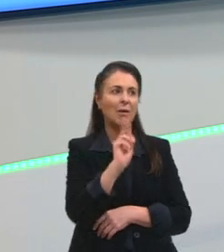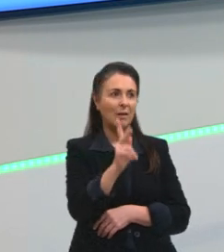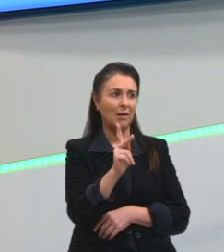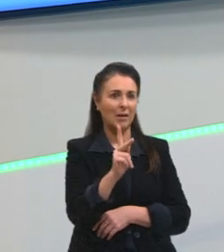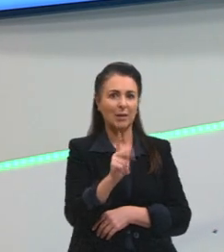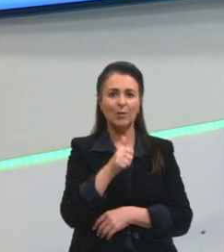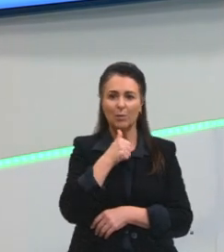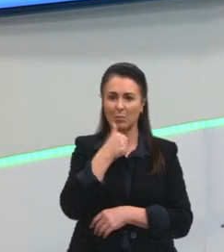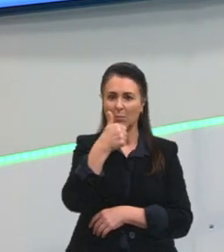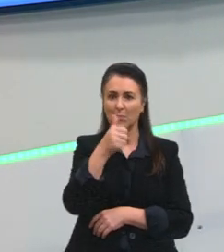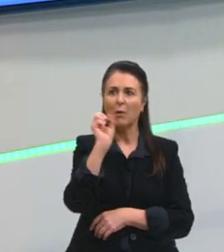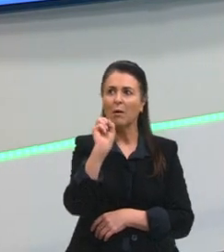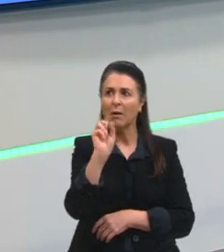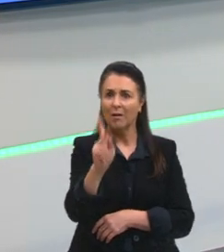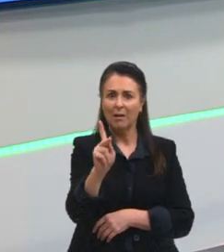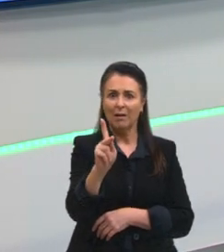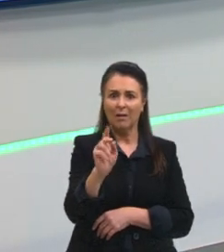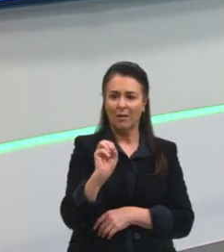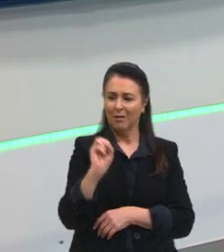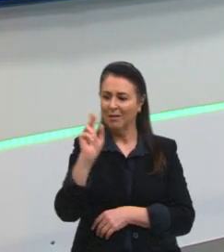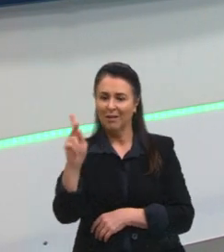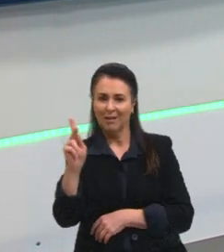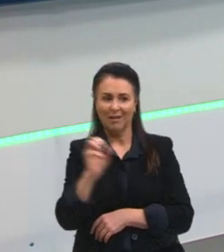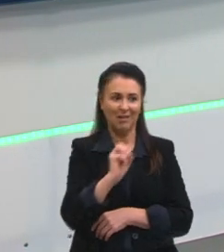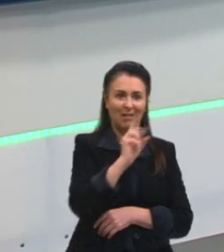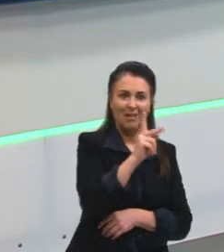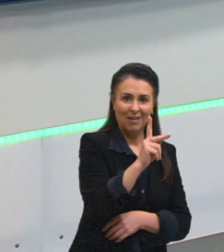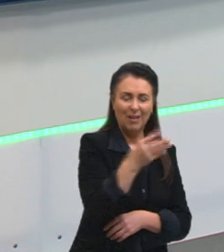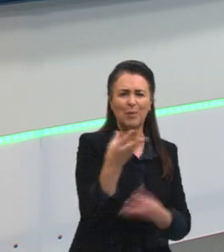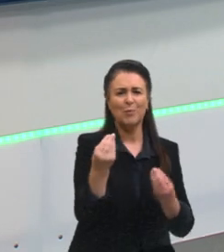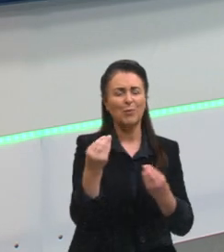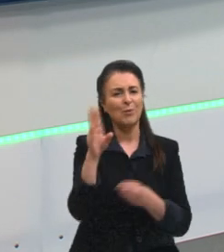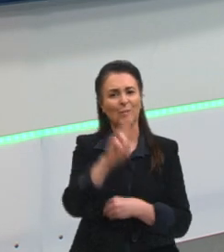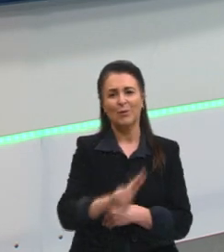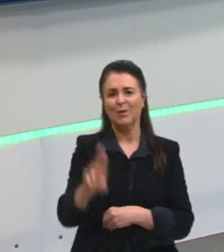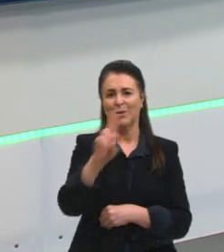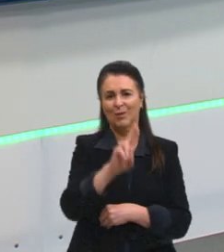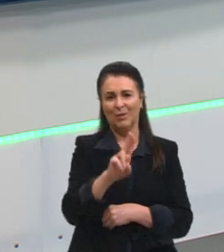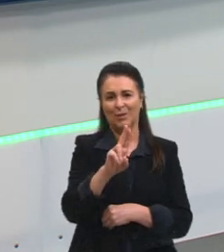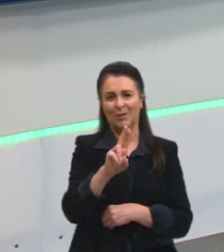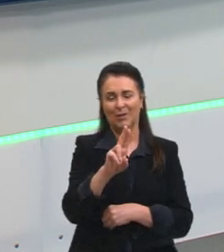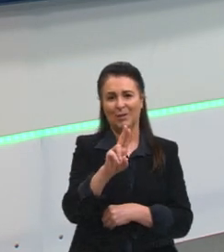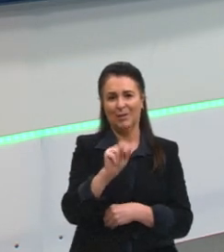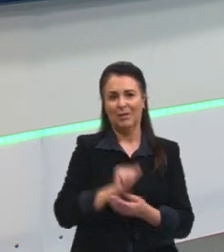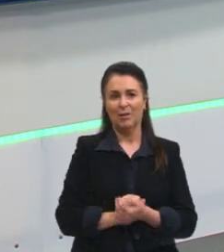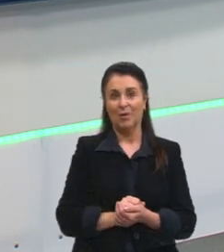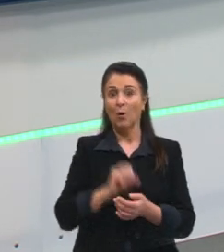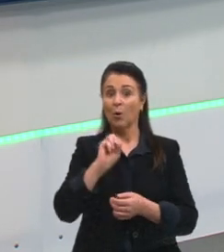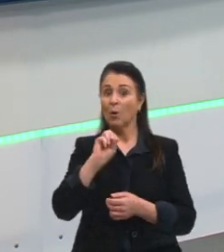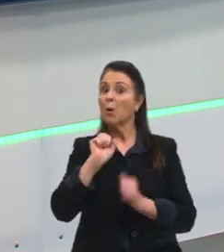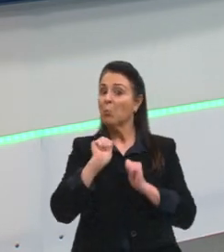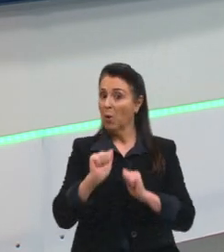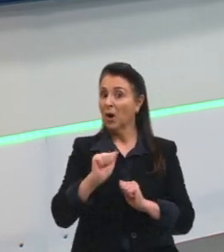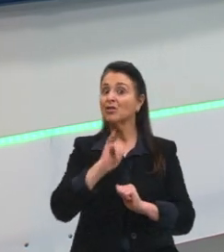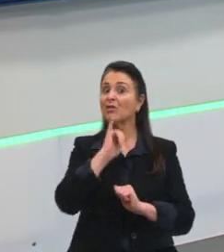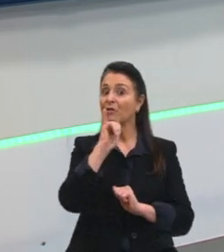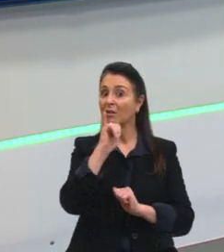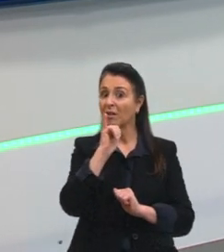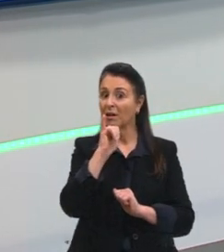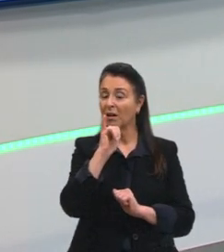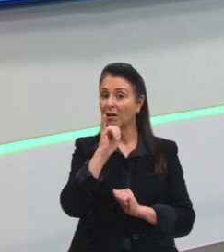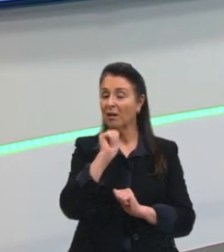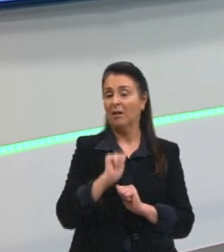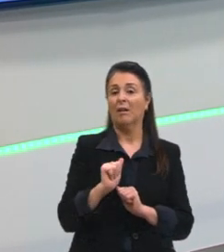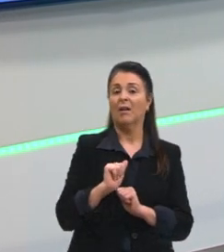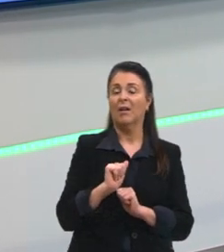Ok muitas com muita frequência ao invés de 0 a 1 e vez desculpe de dizer porque ela rápido né